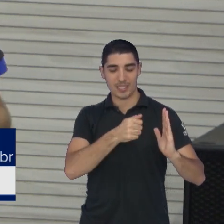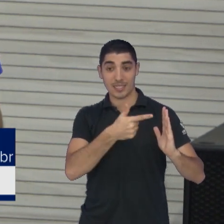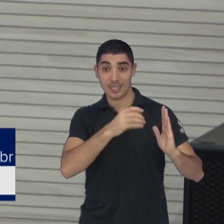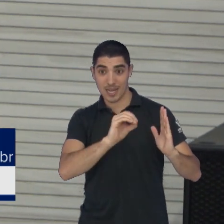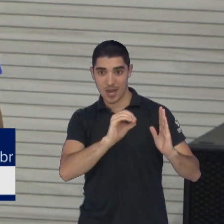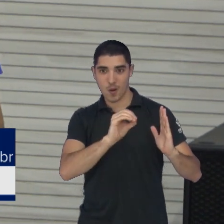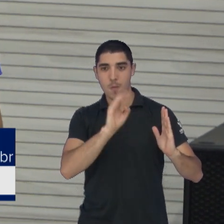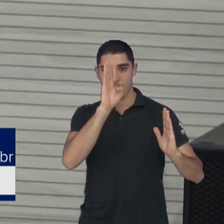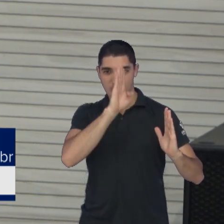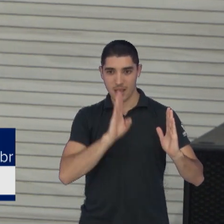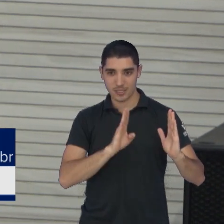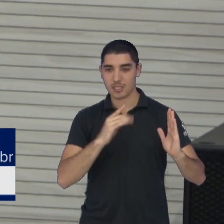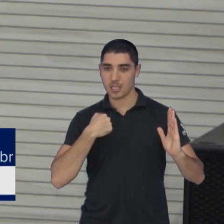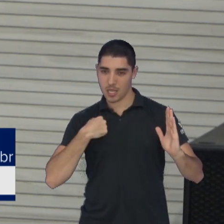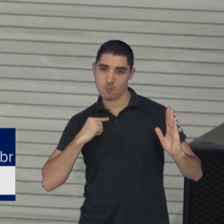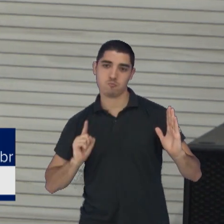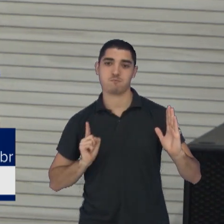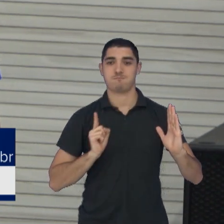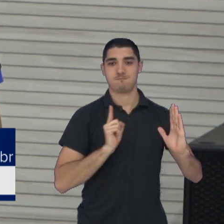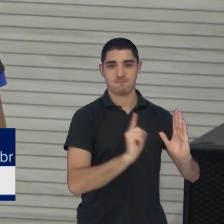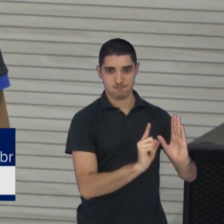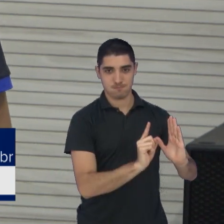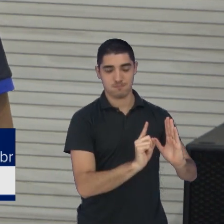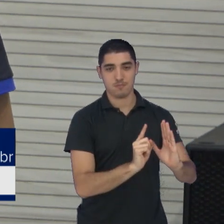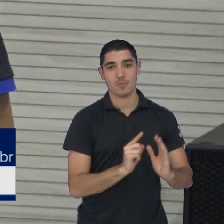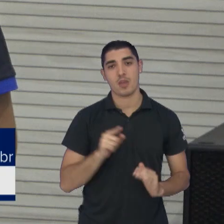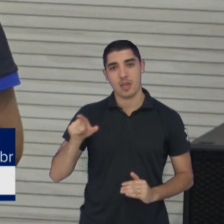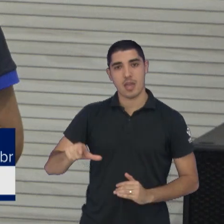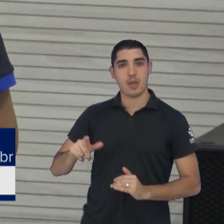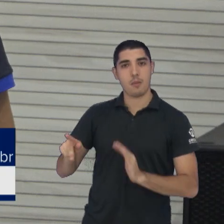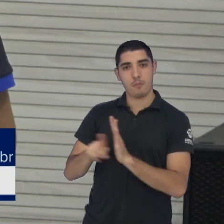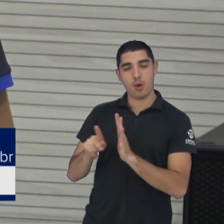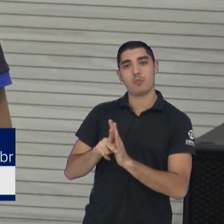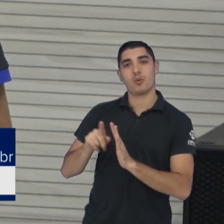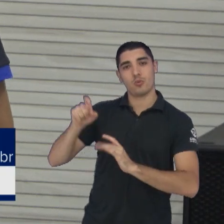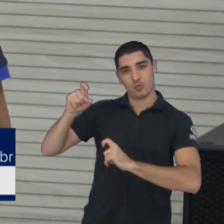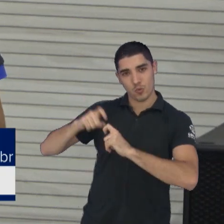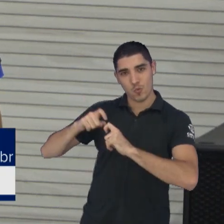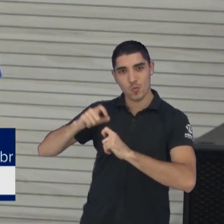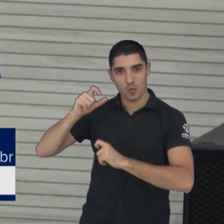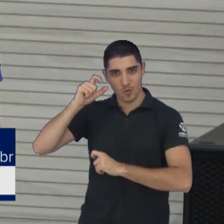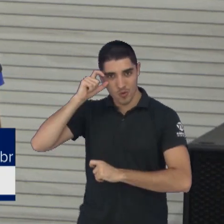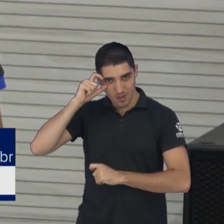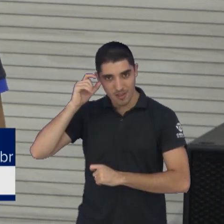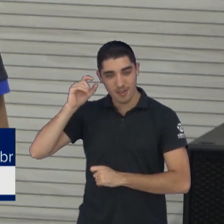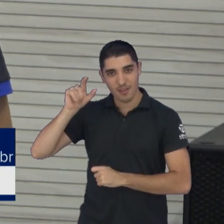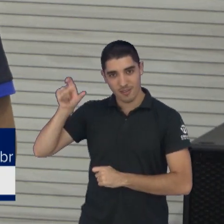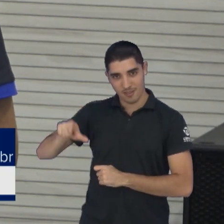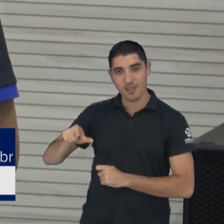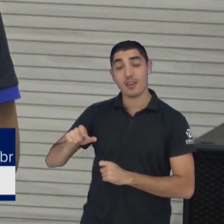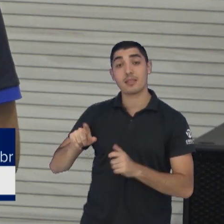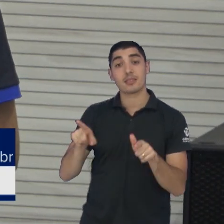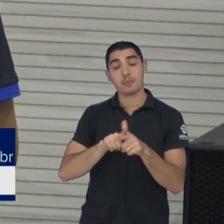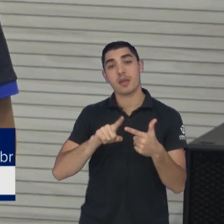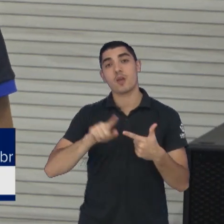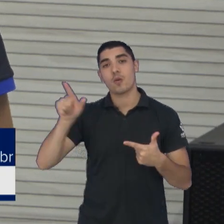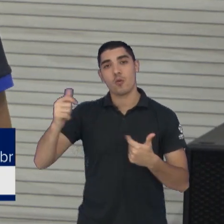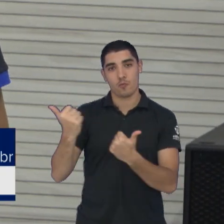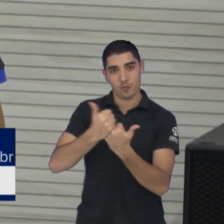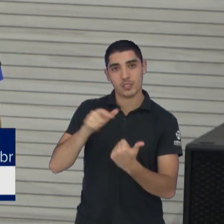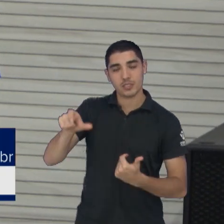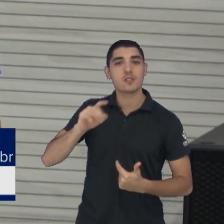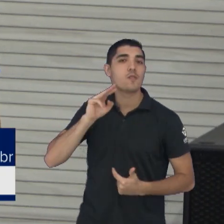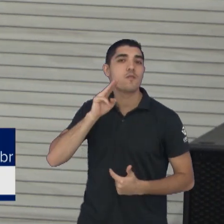convite do meu amigo, do meu irmão, presidente do partido, doutor Elton, também do vice-presidente Walter